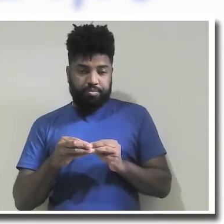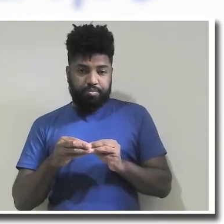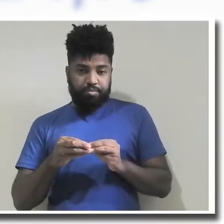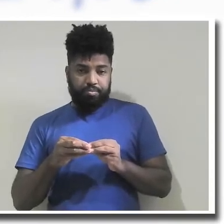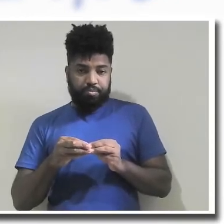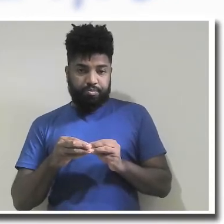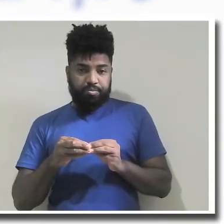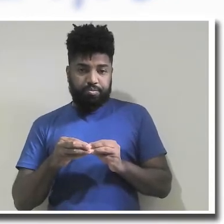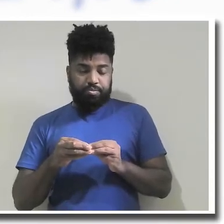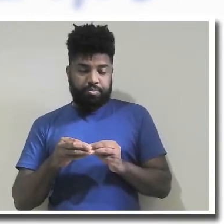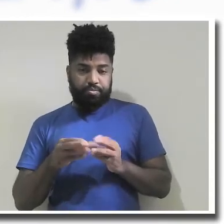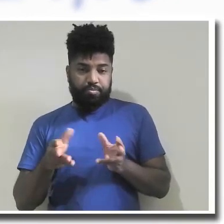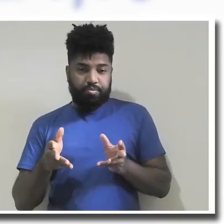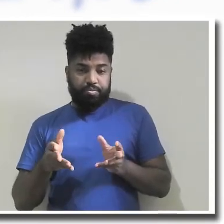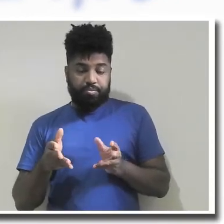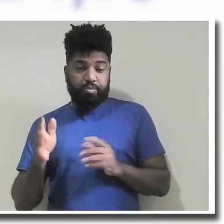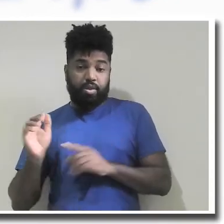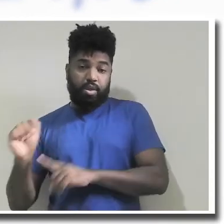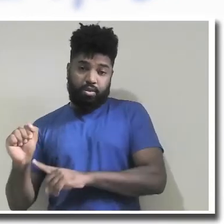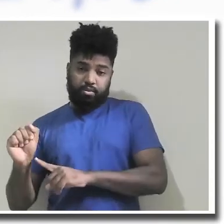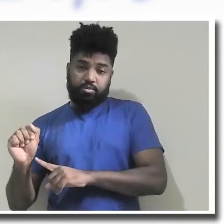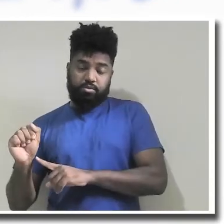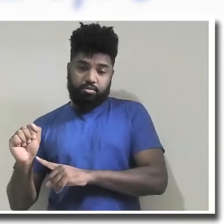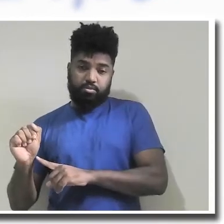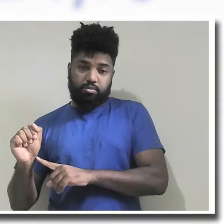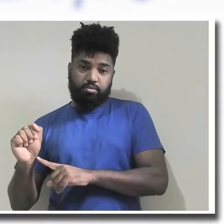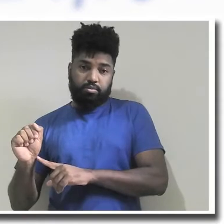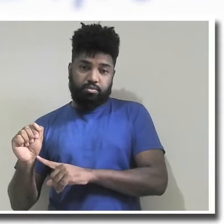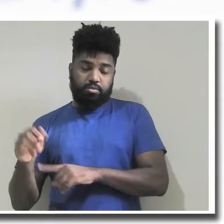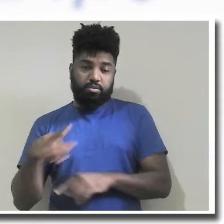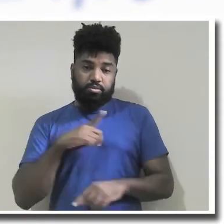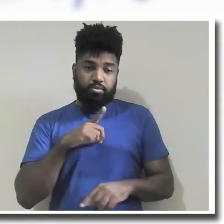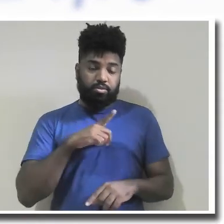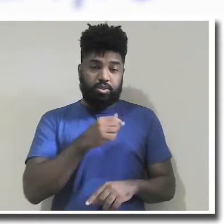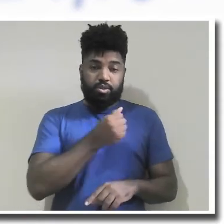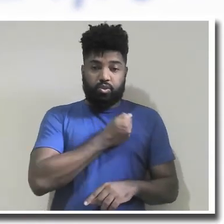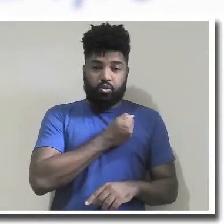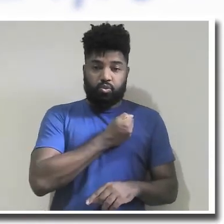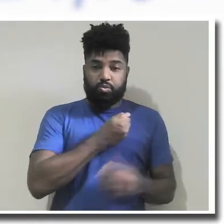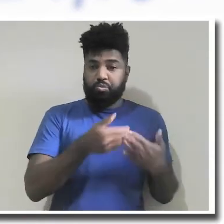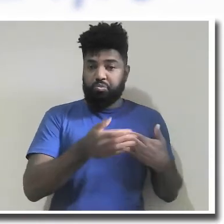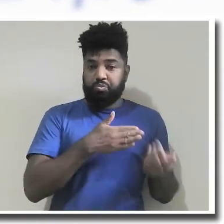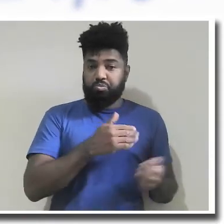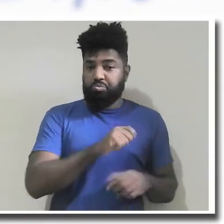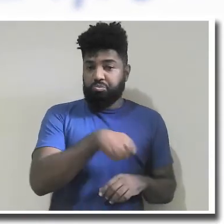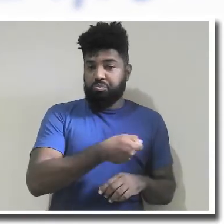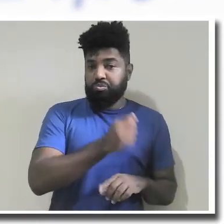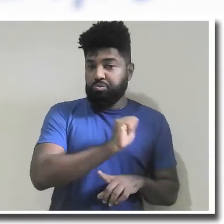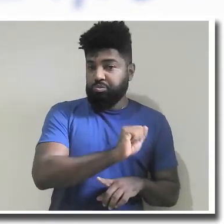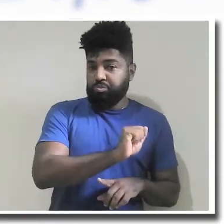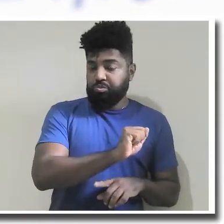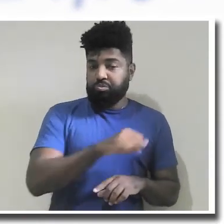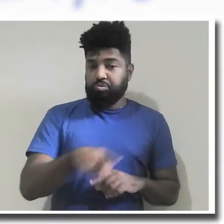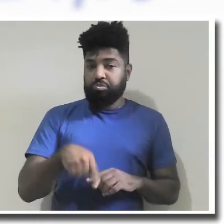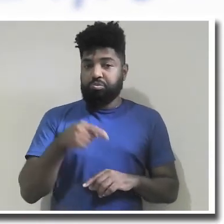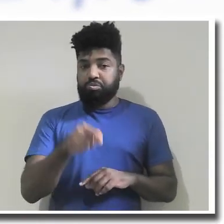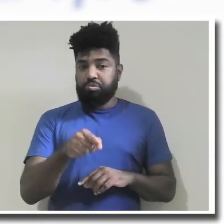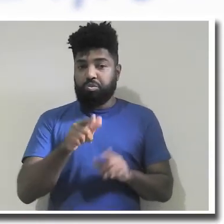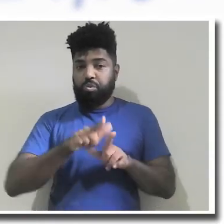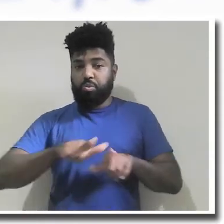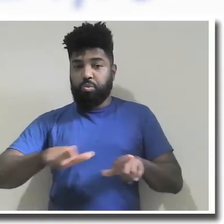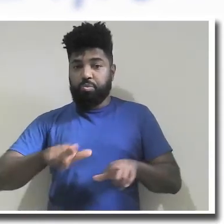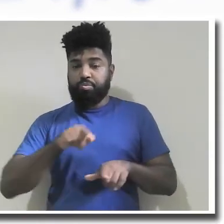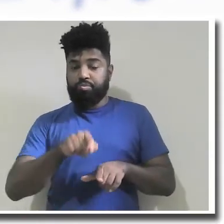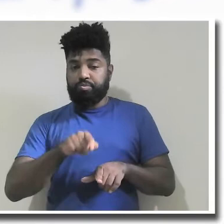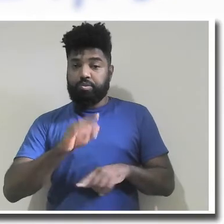ao próprio A. Esse número qualquer chamei de A, mais o elemento neutro, que é 0, é